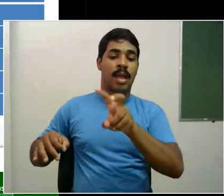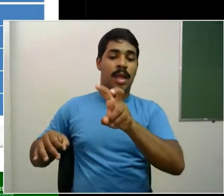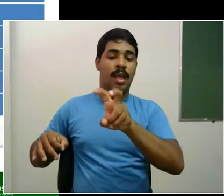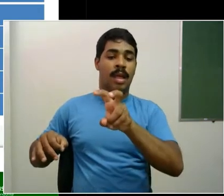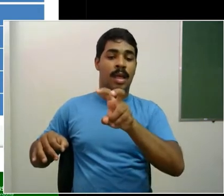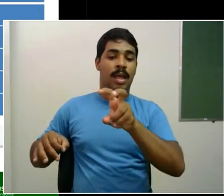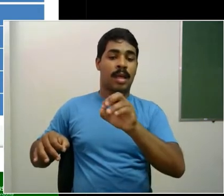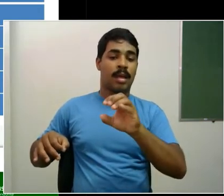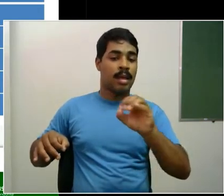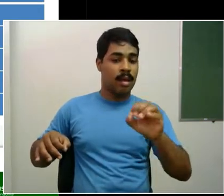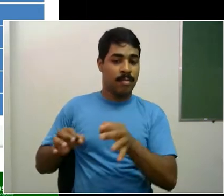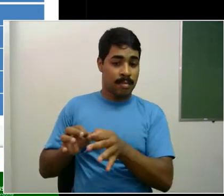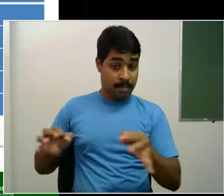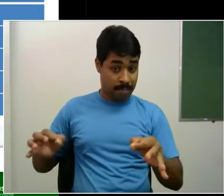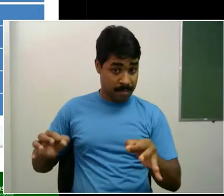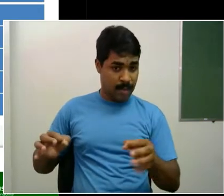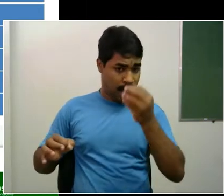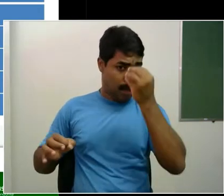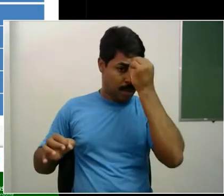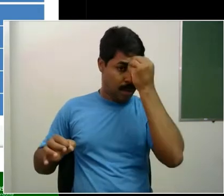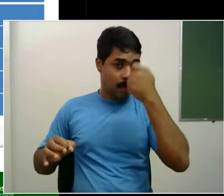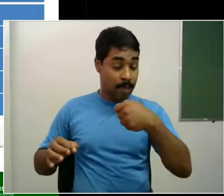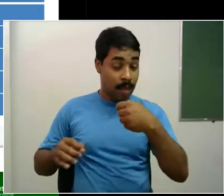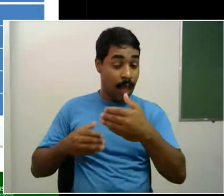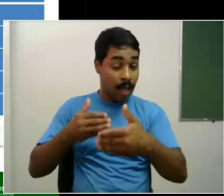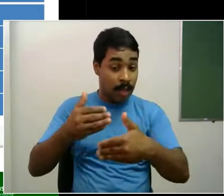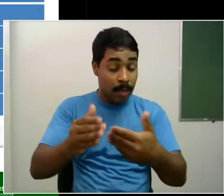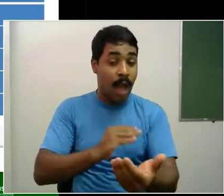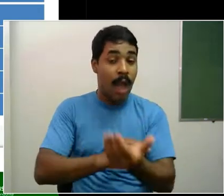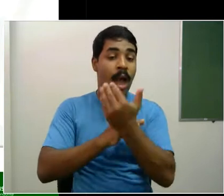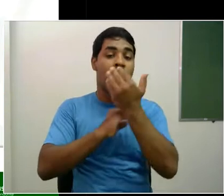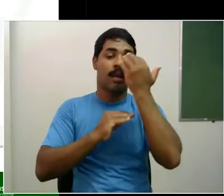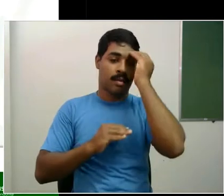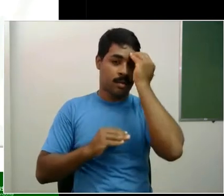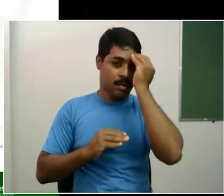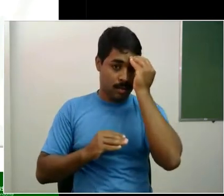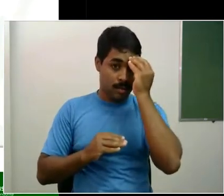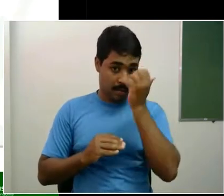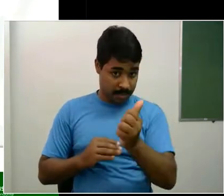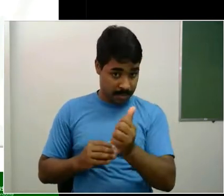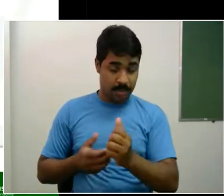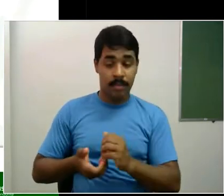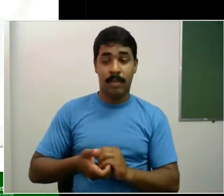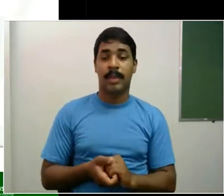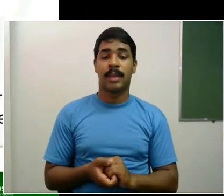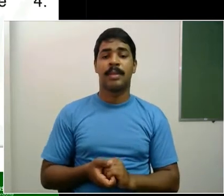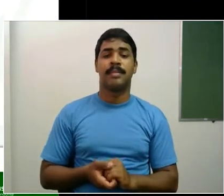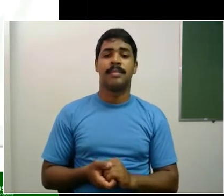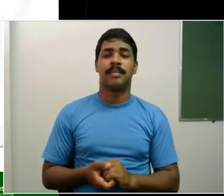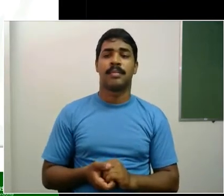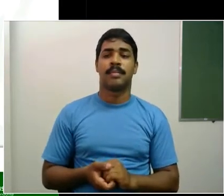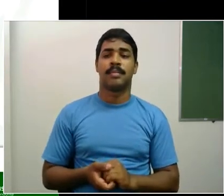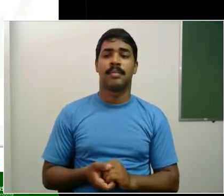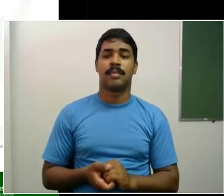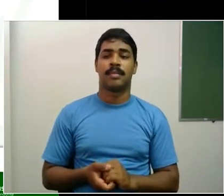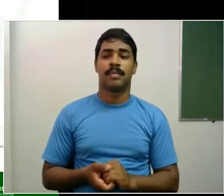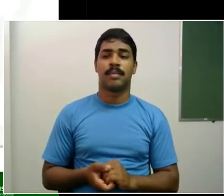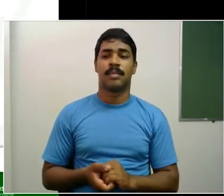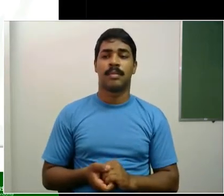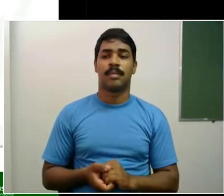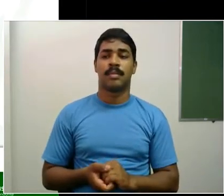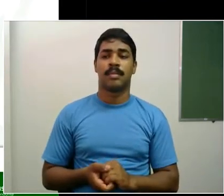é fundamental, isso é que nos interessa a priori. Então, vamos